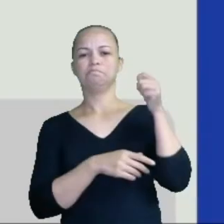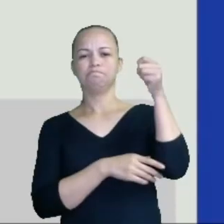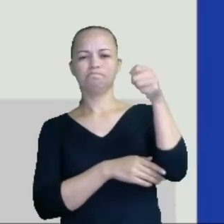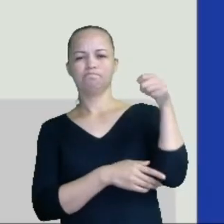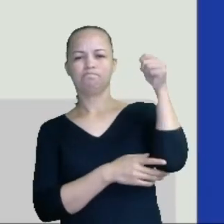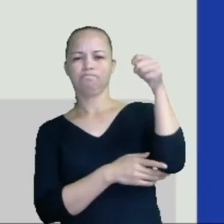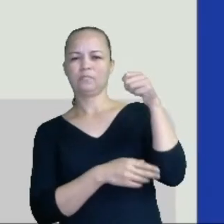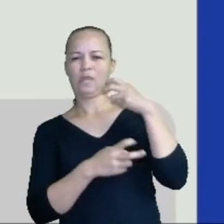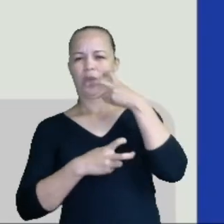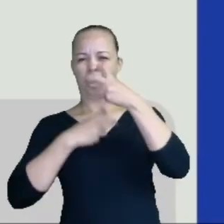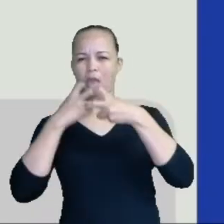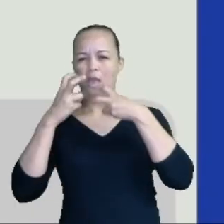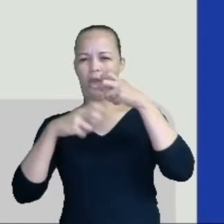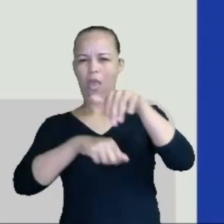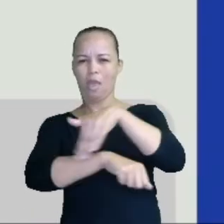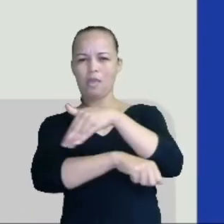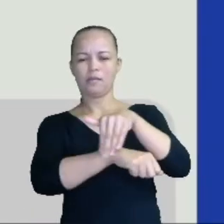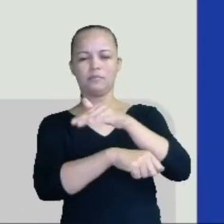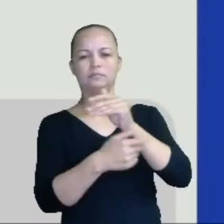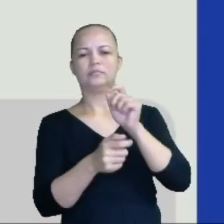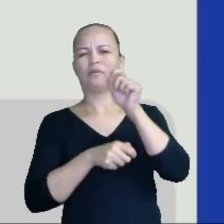ruas. Quem gritava?